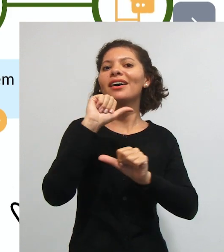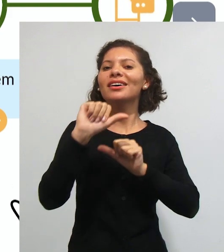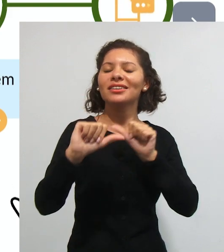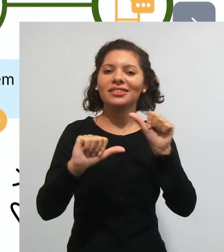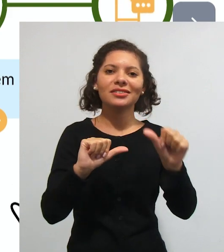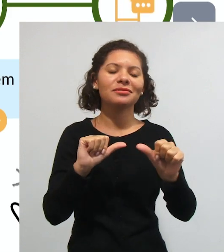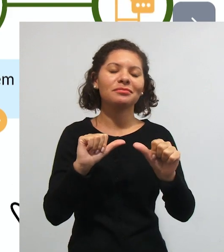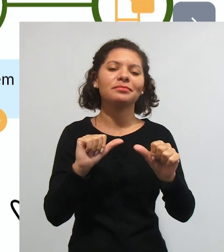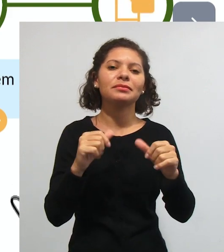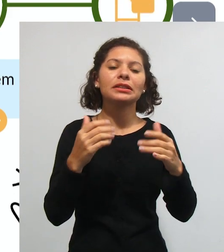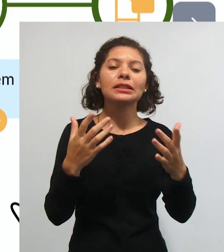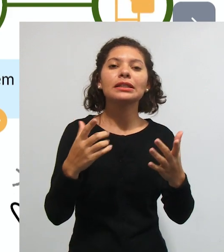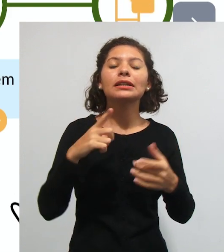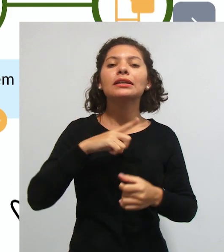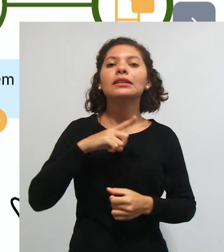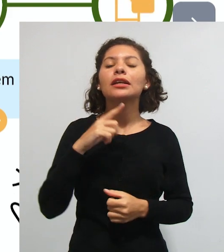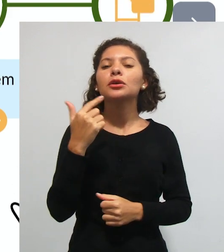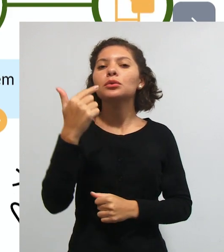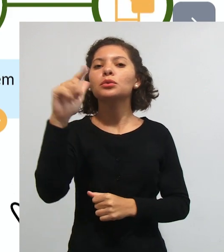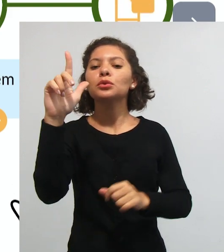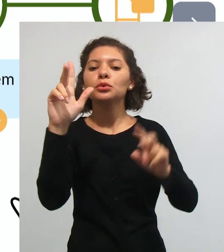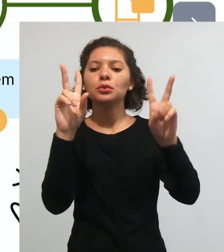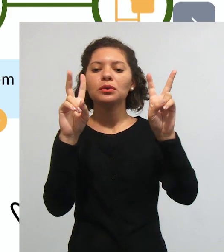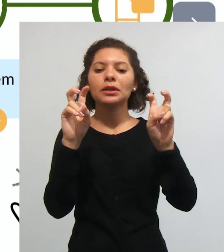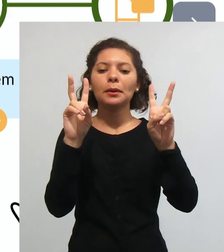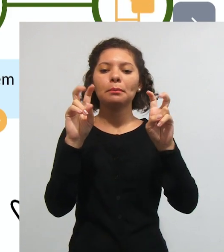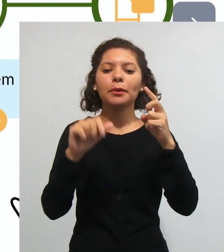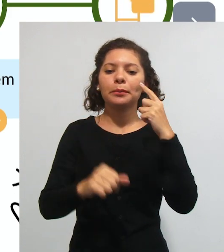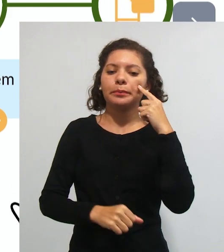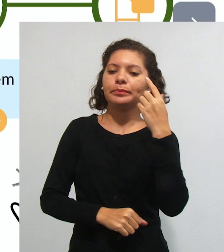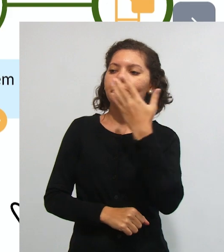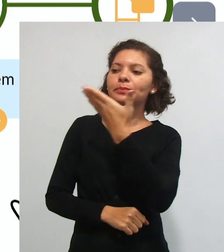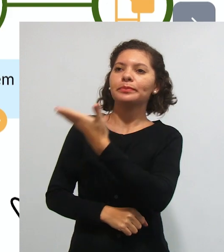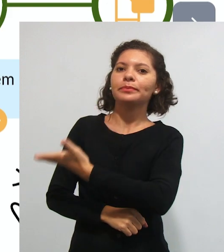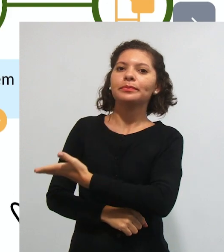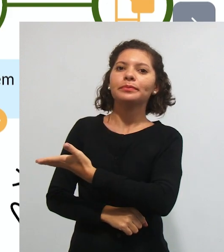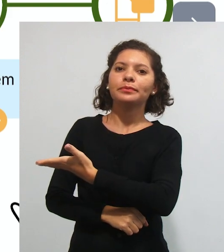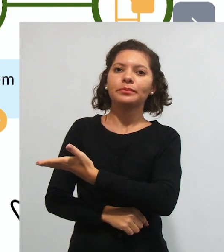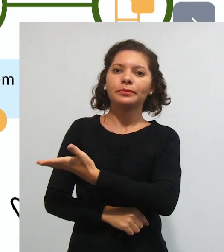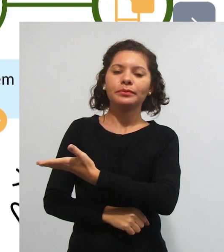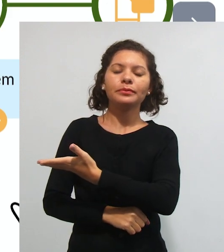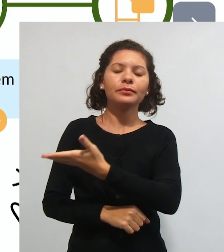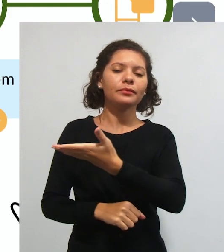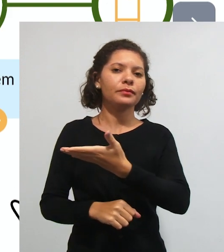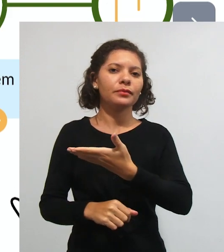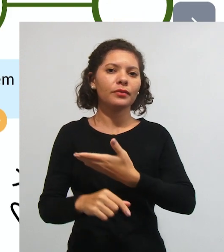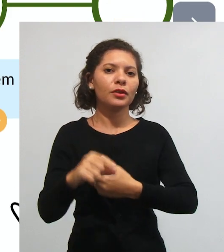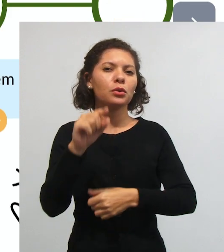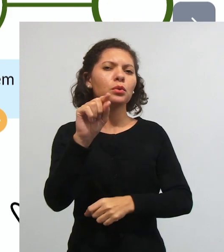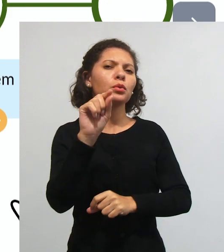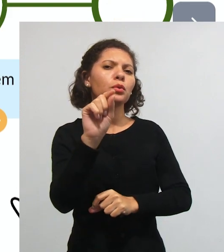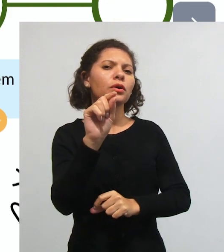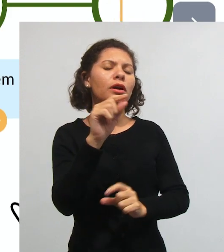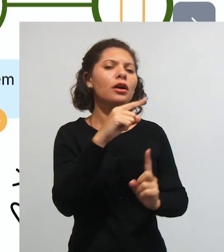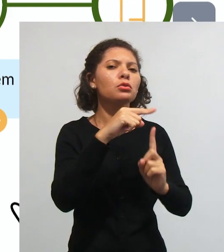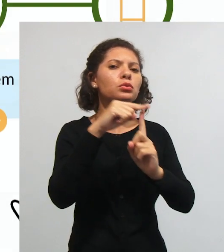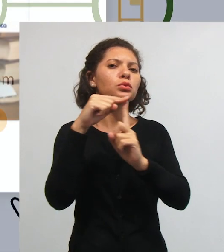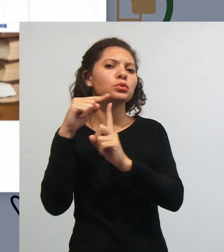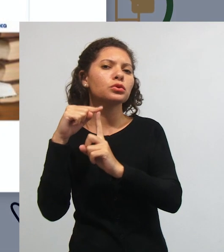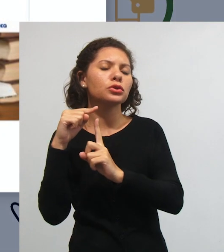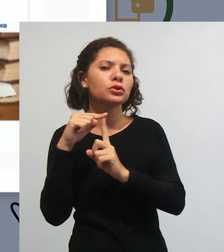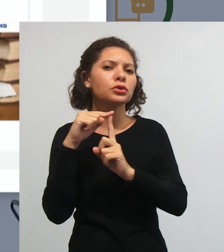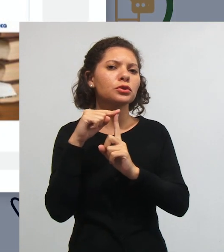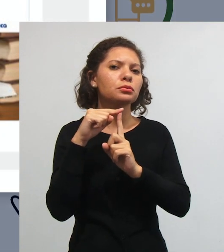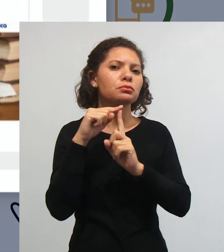ser definido na sua pesquisa, quando você realiza a pesquisa, que é a abordagem. Que tipo de abordagem você vai